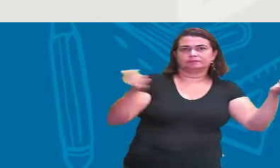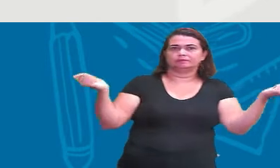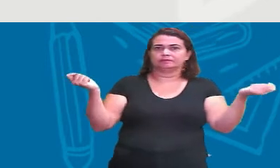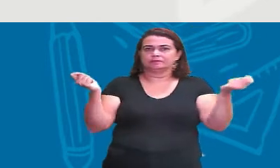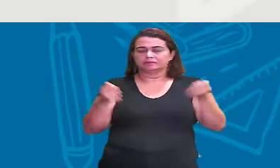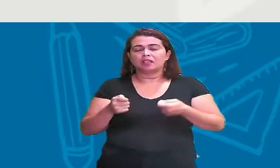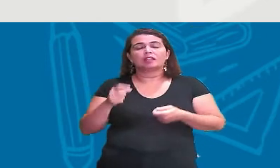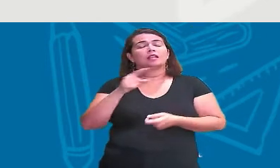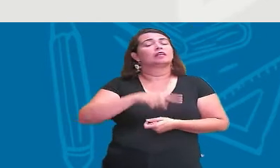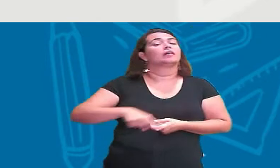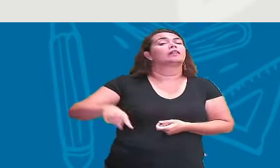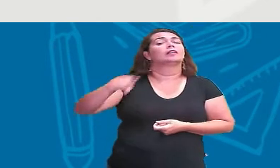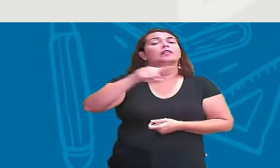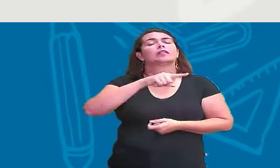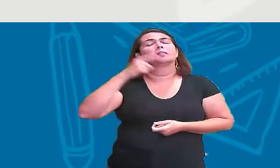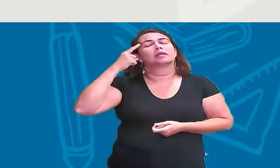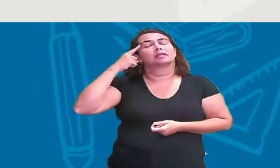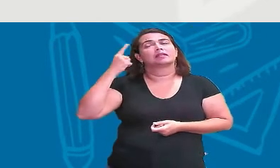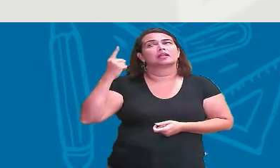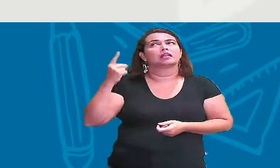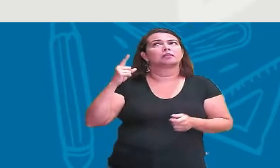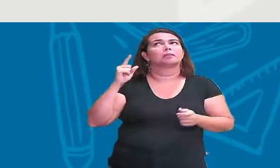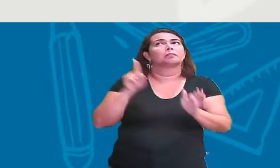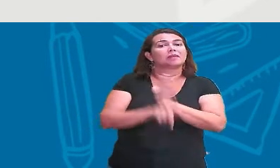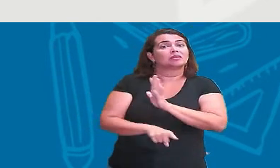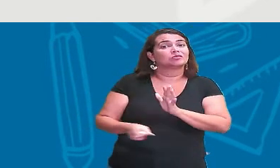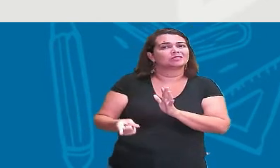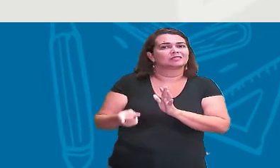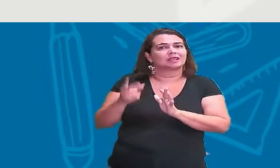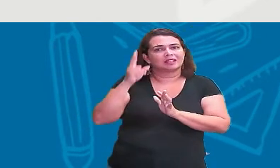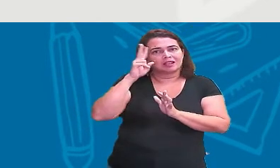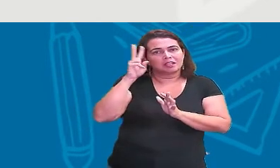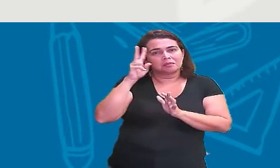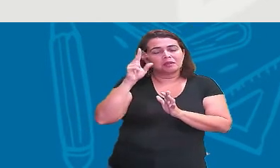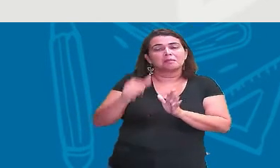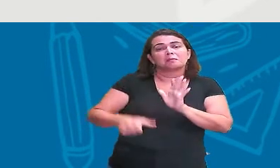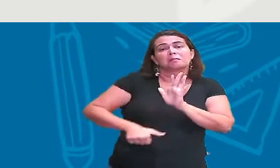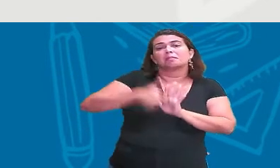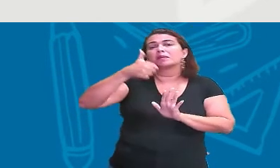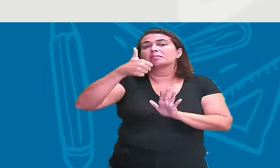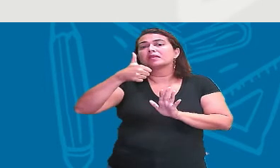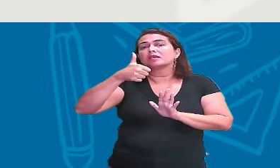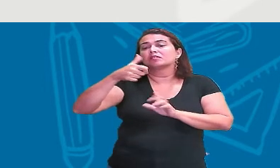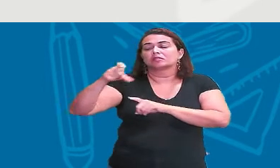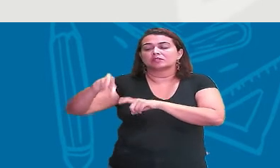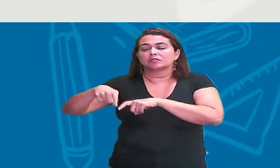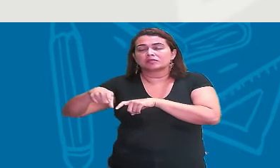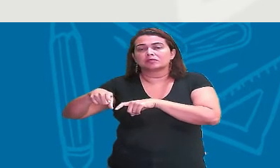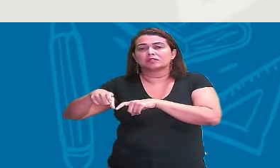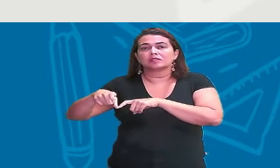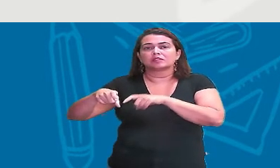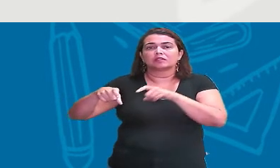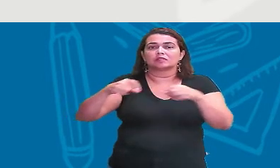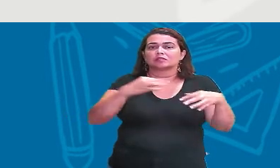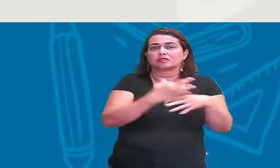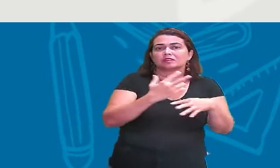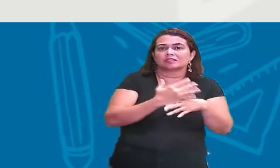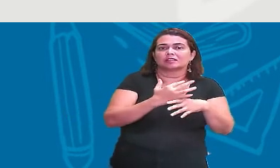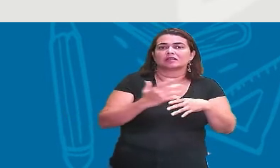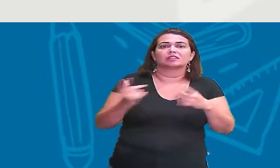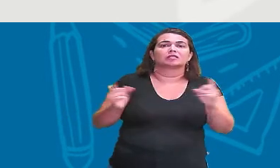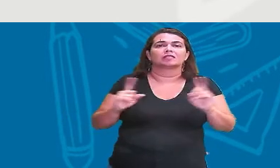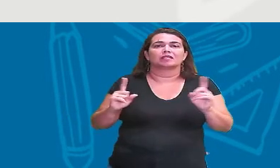aquela pergunta lá no início da aula. Quem veio primeiro? Zona rural ou zona urbana? Aqui eu respondo vocês com